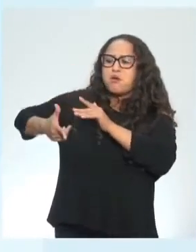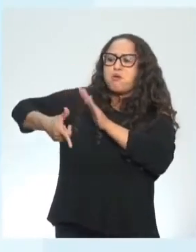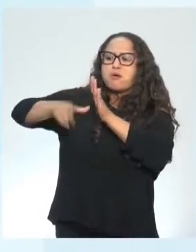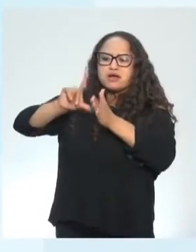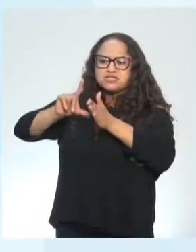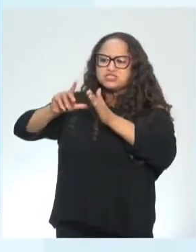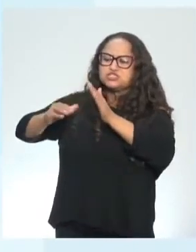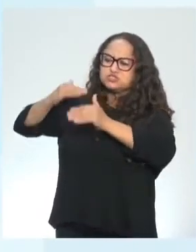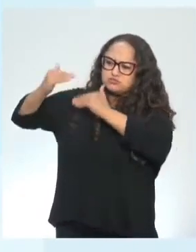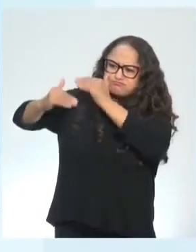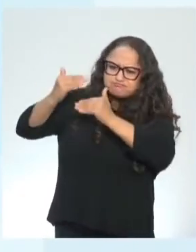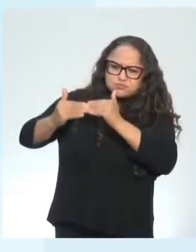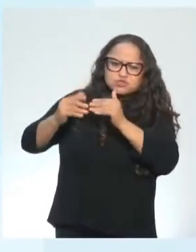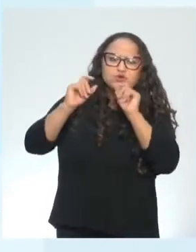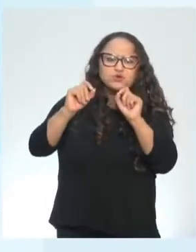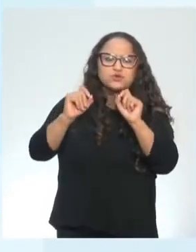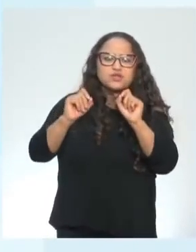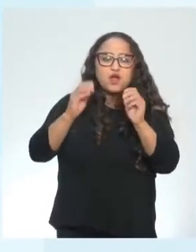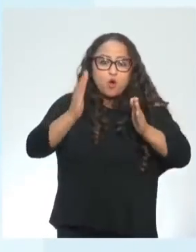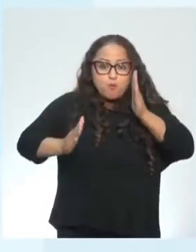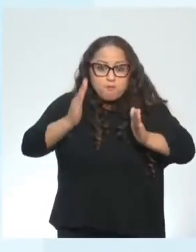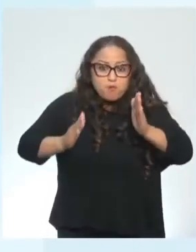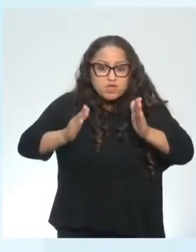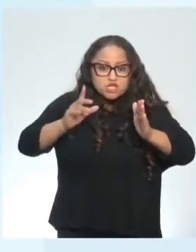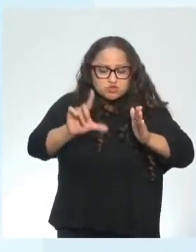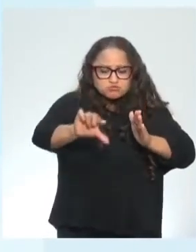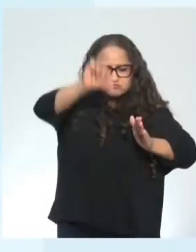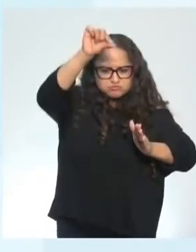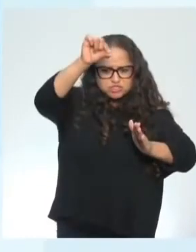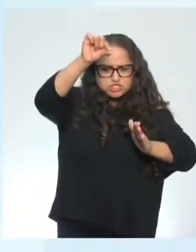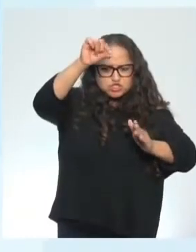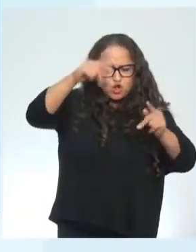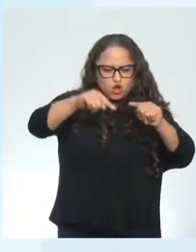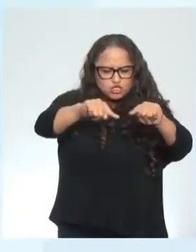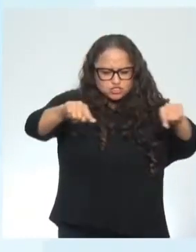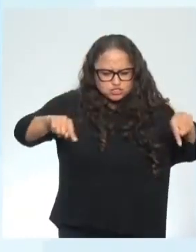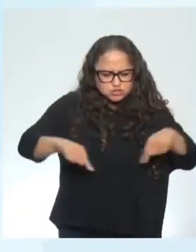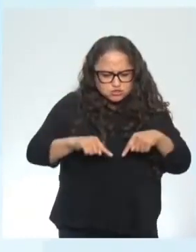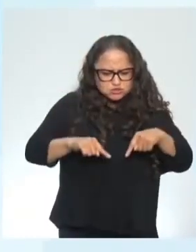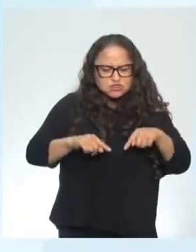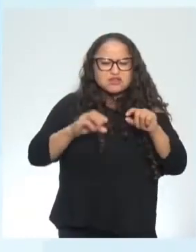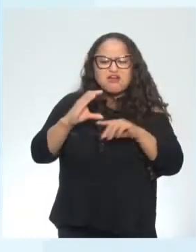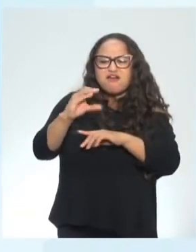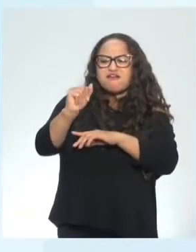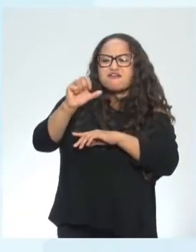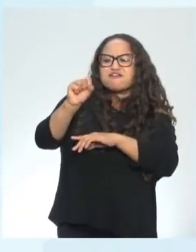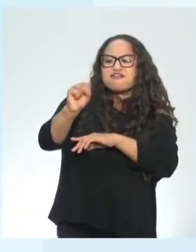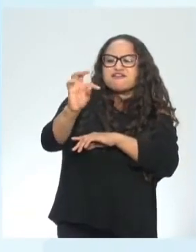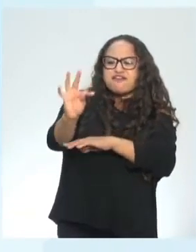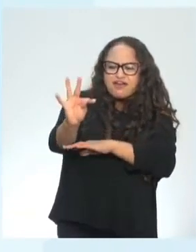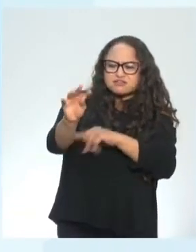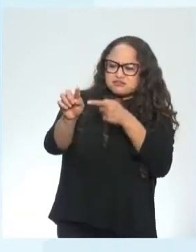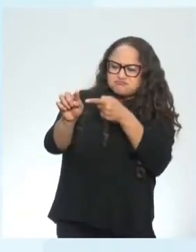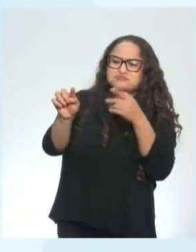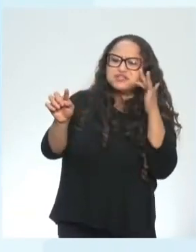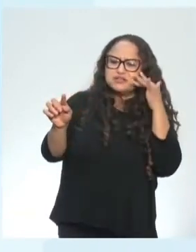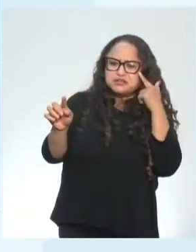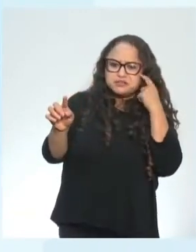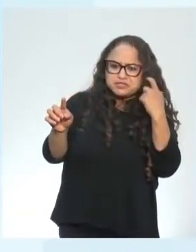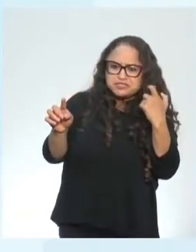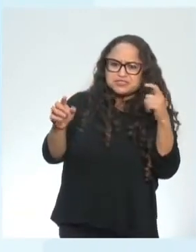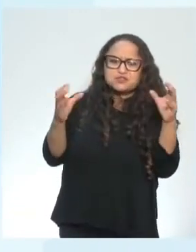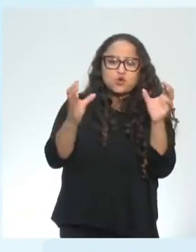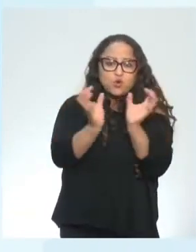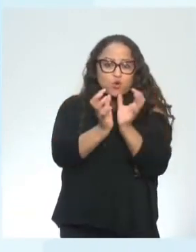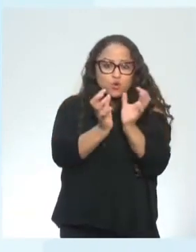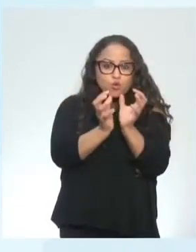eles da momento guarda cast estou Zen é um momento em que dá cast essa palavra bem interessante né dacast é o